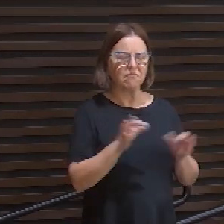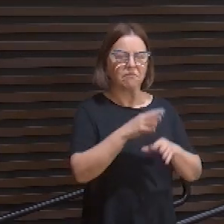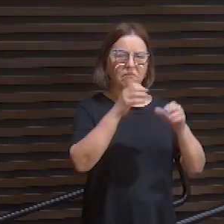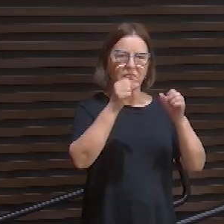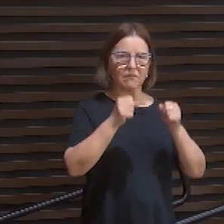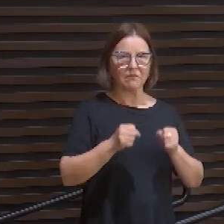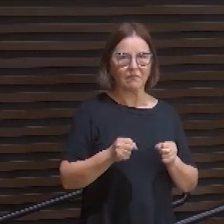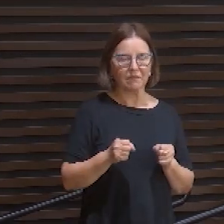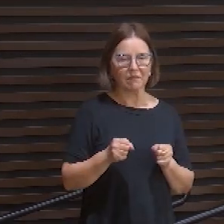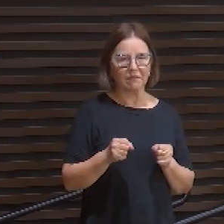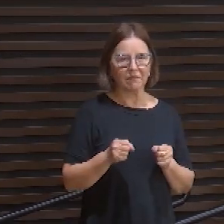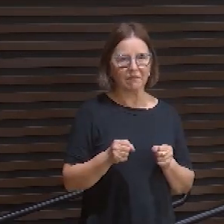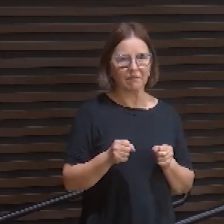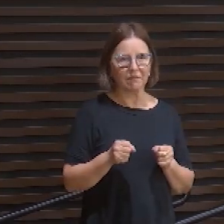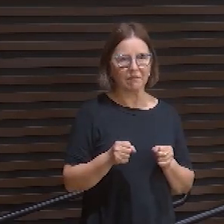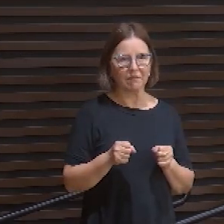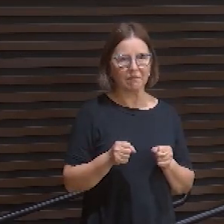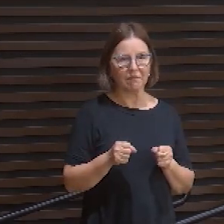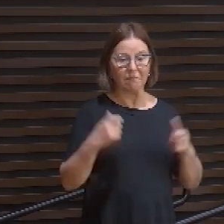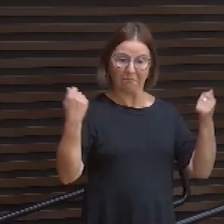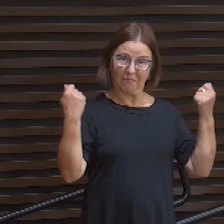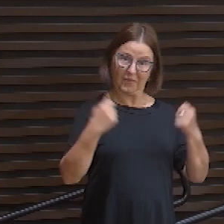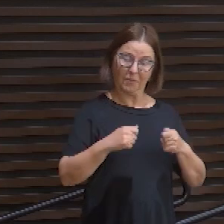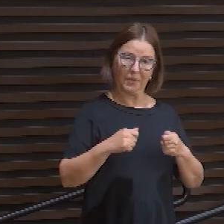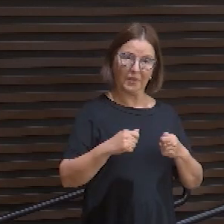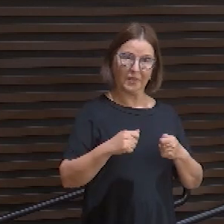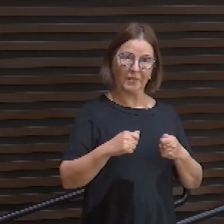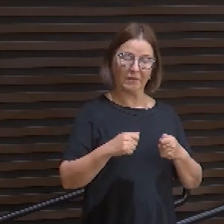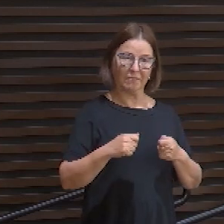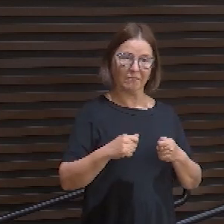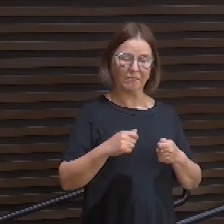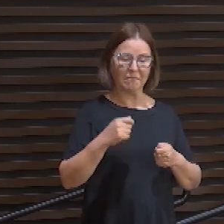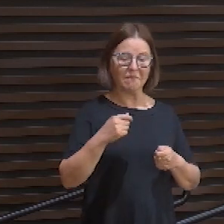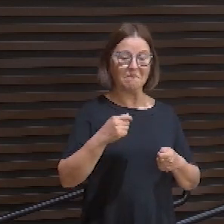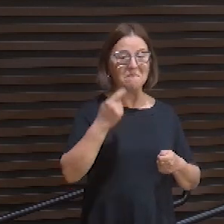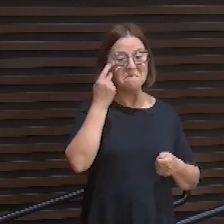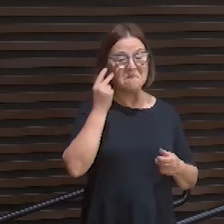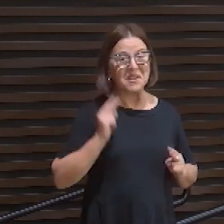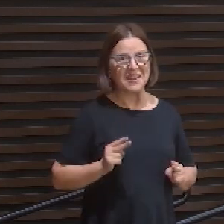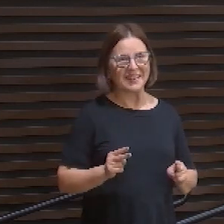eficiente e eficaz para sempre.